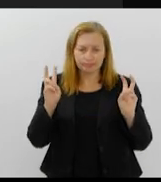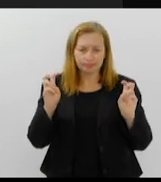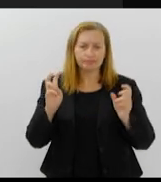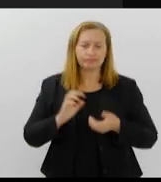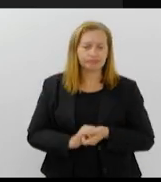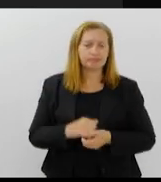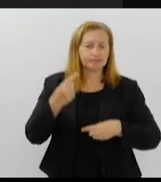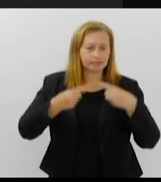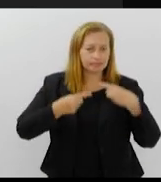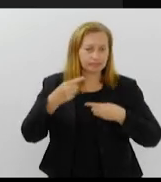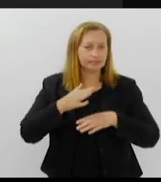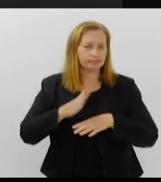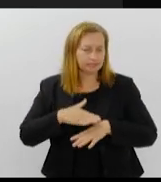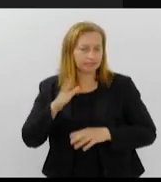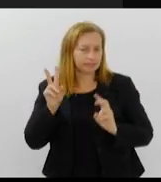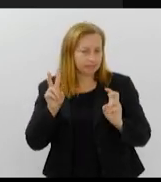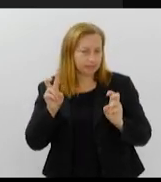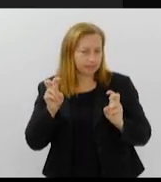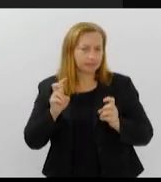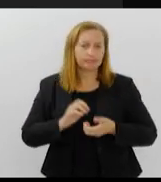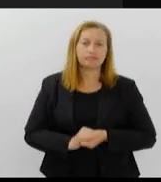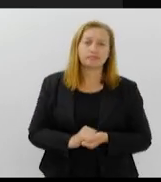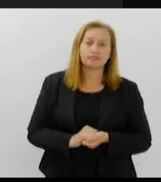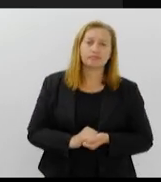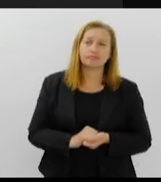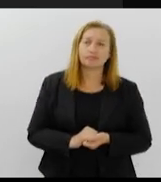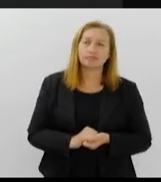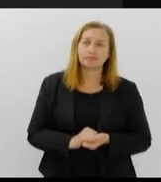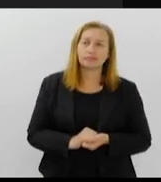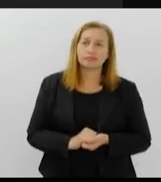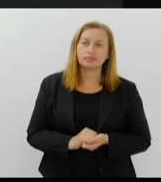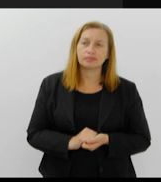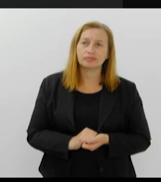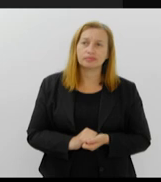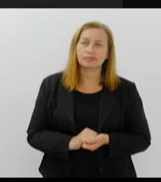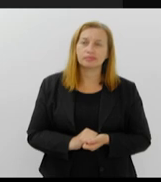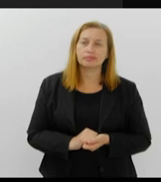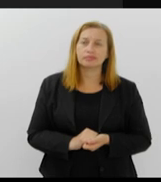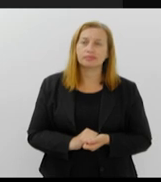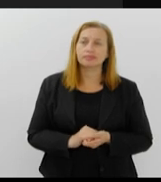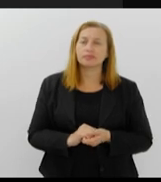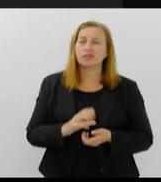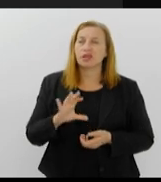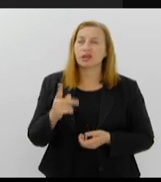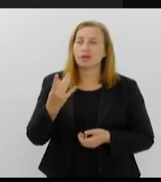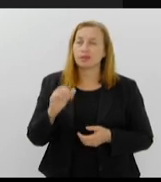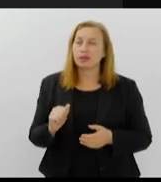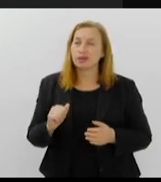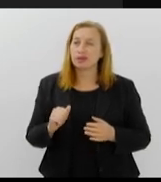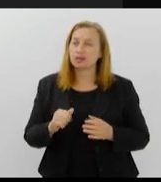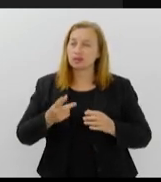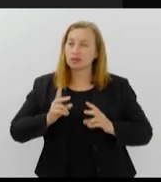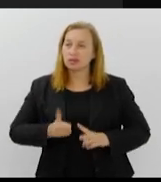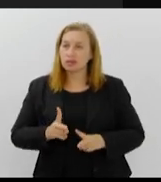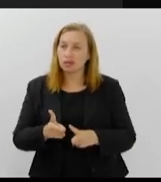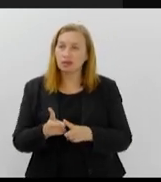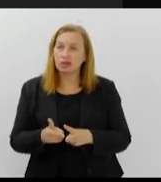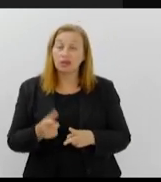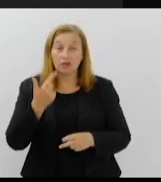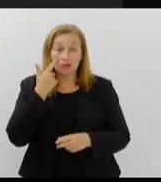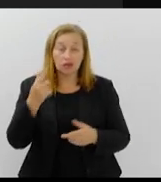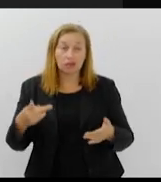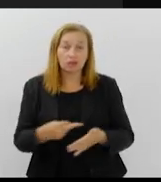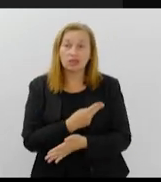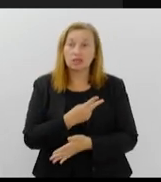que se discutir mais sobre isso, fazer campanhas constantes, porque nós estamos vendo o que está acontecendo no Brasil, os rios